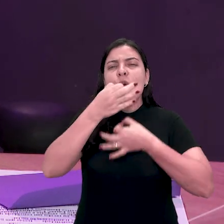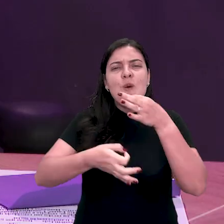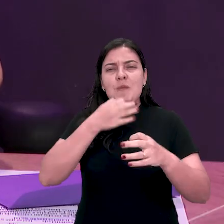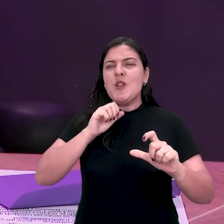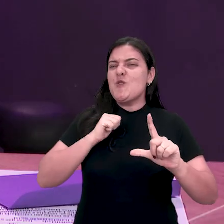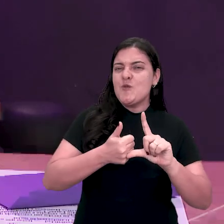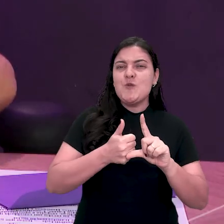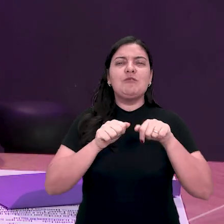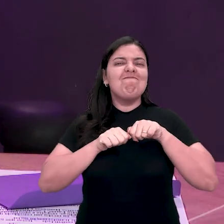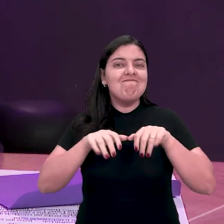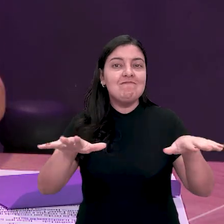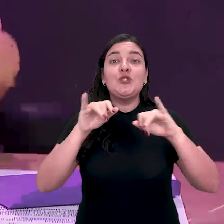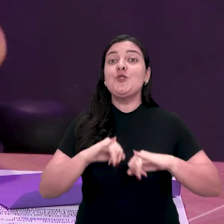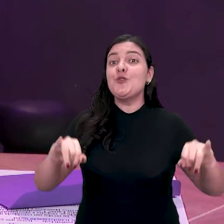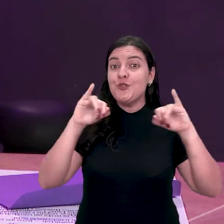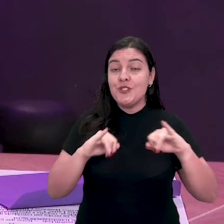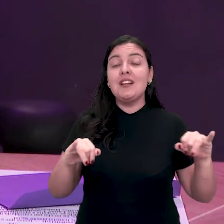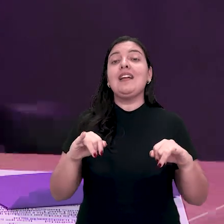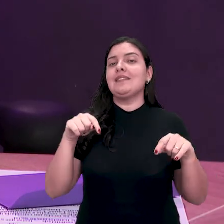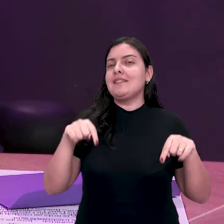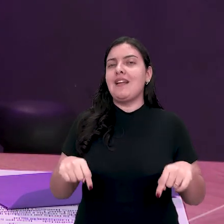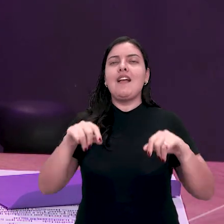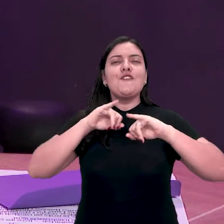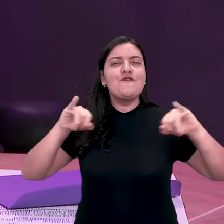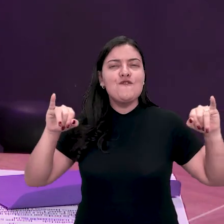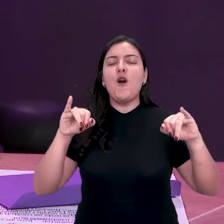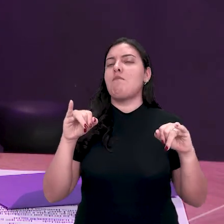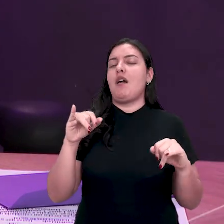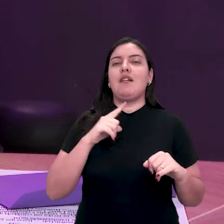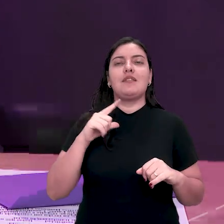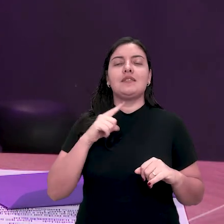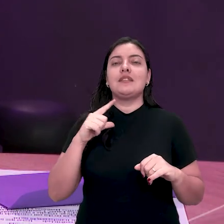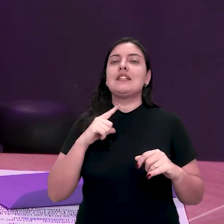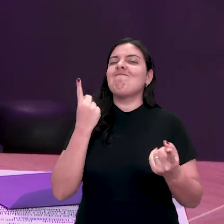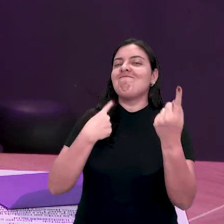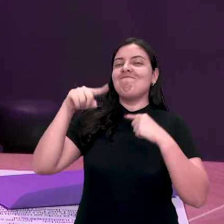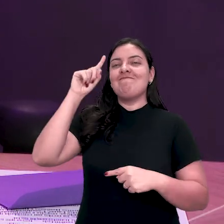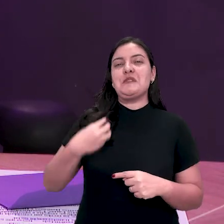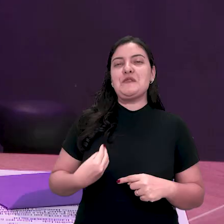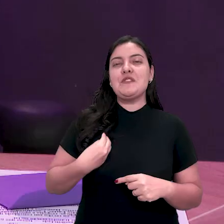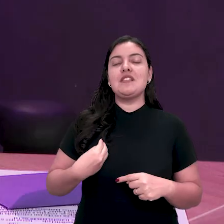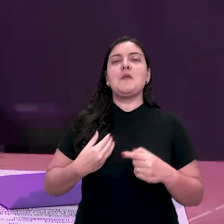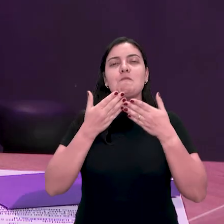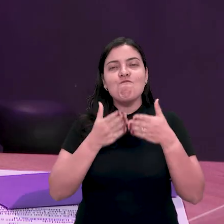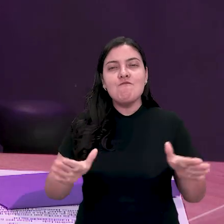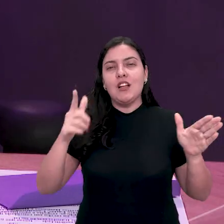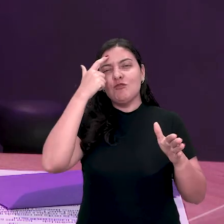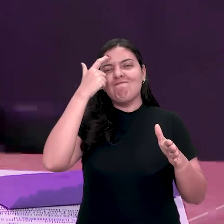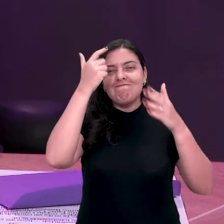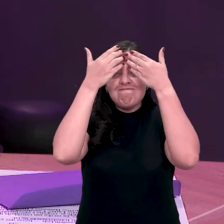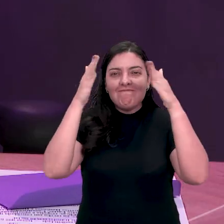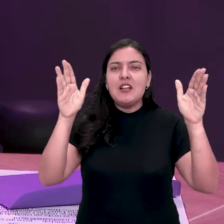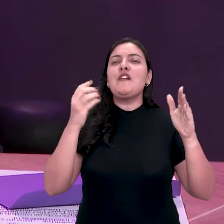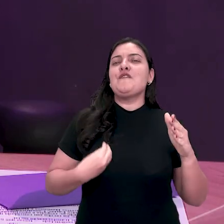curte, compartilha, divulga aí. A gente está aqui para informar, para transformar, para abrir mais a sua mente e ver